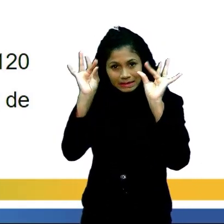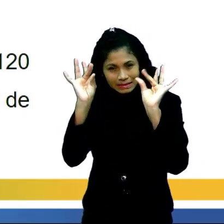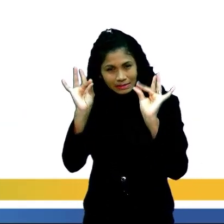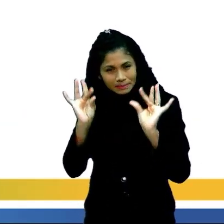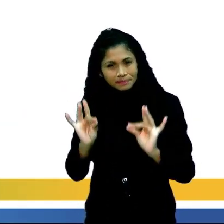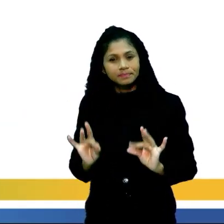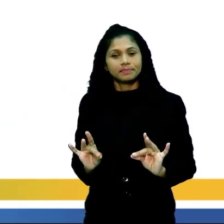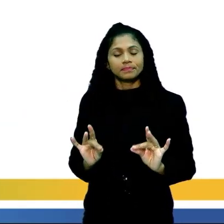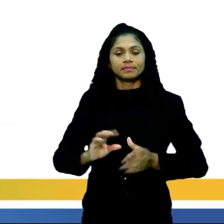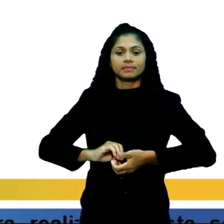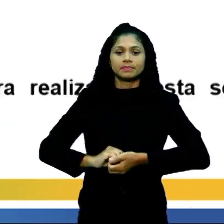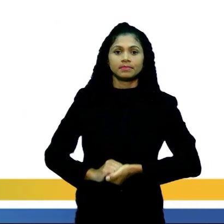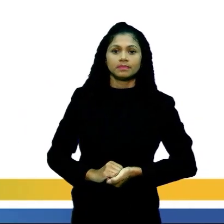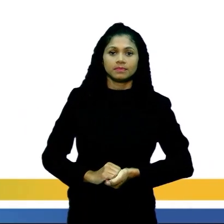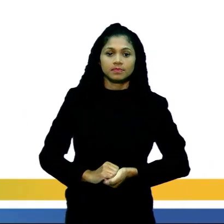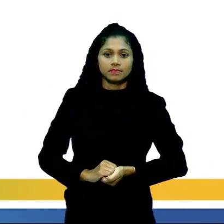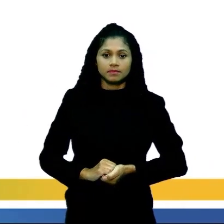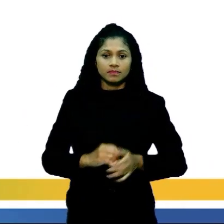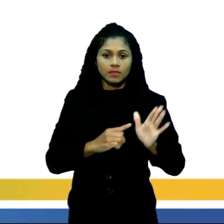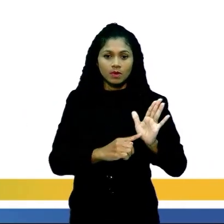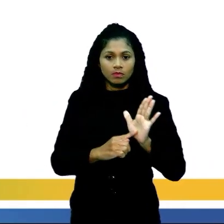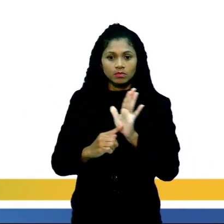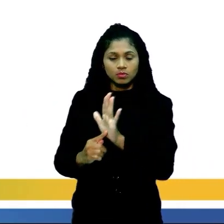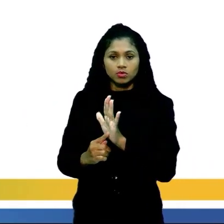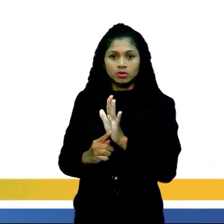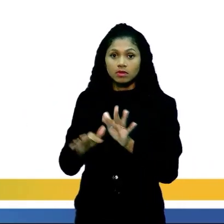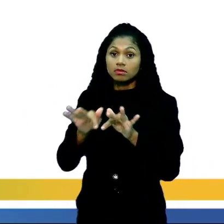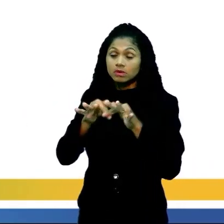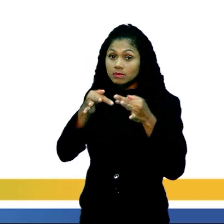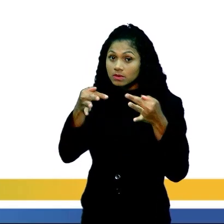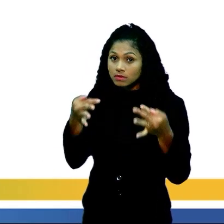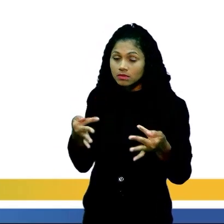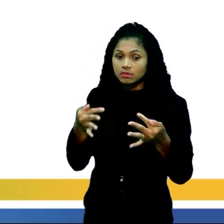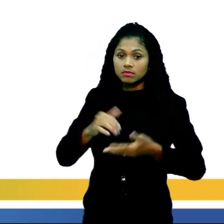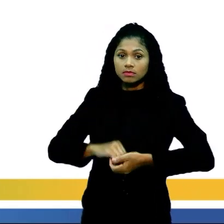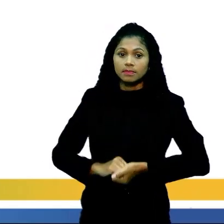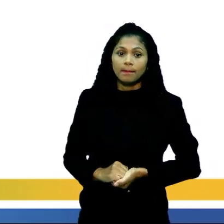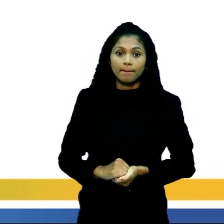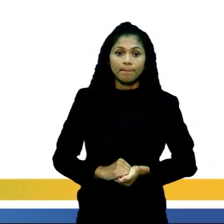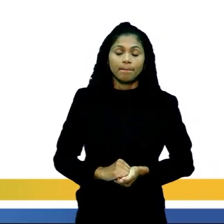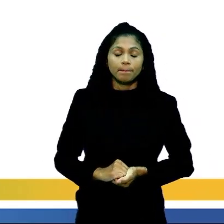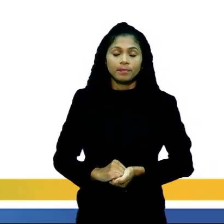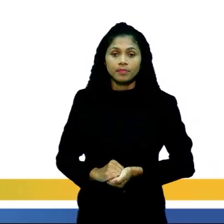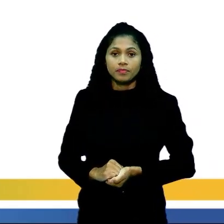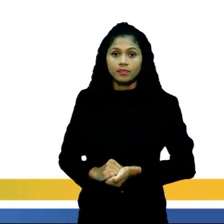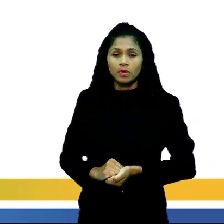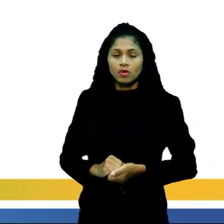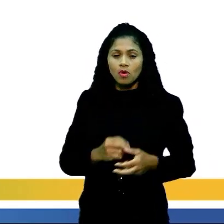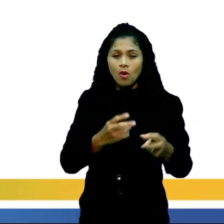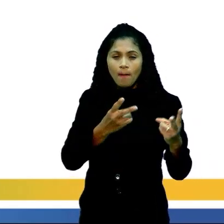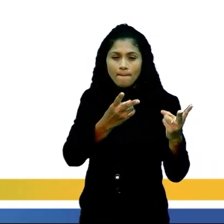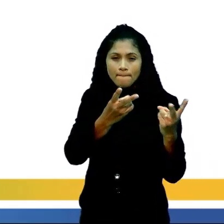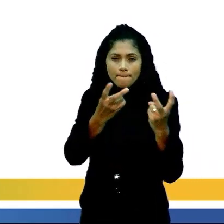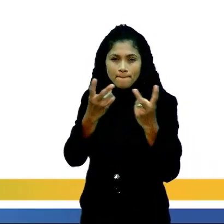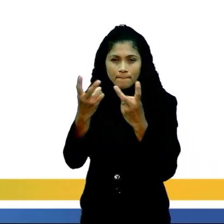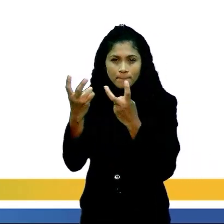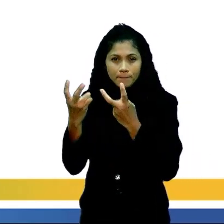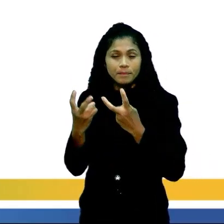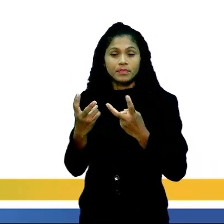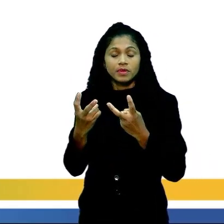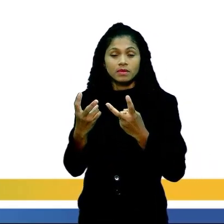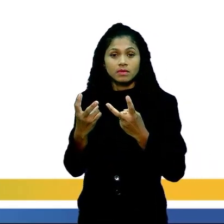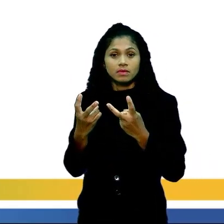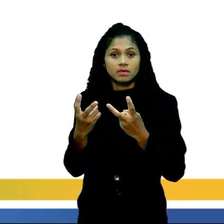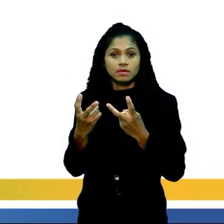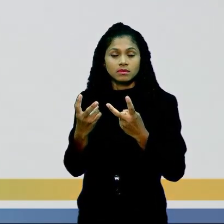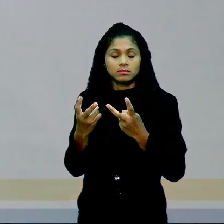na solução e mostrar como ela é bem simples. Então, vocês podem observar, mesmo que a